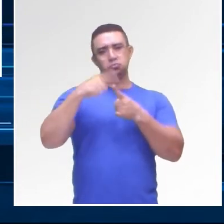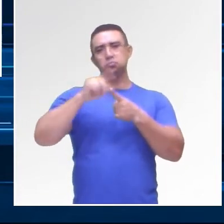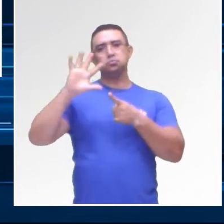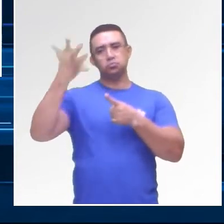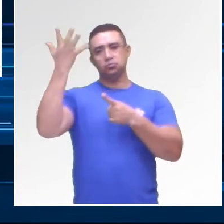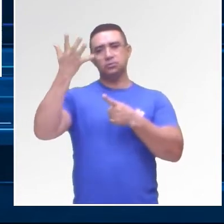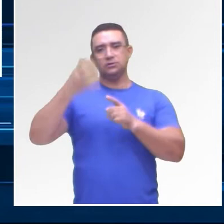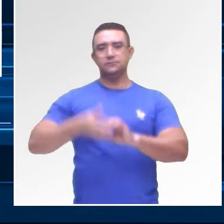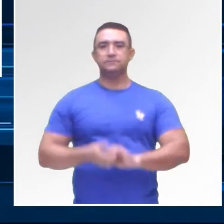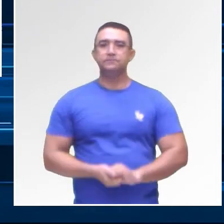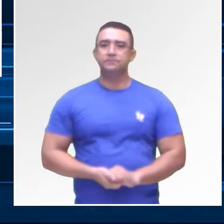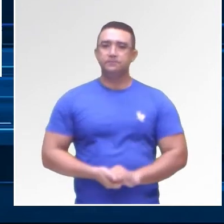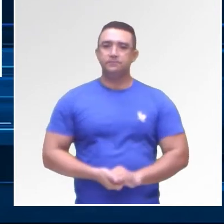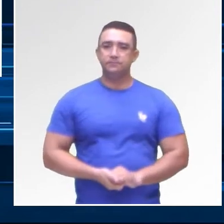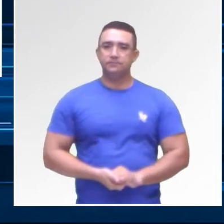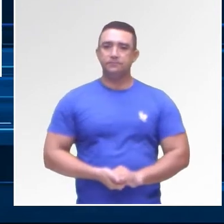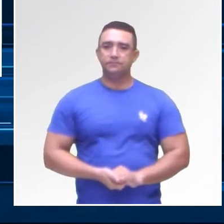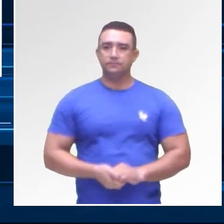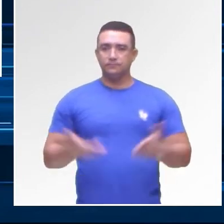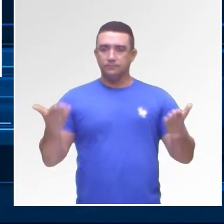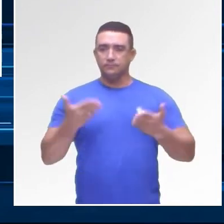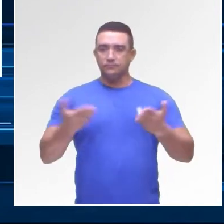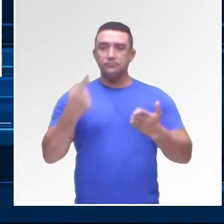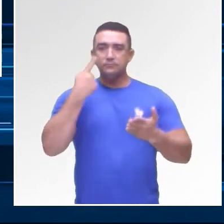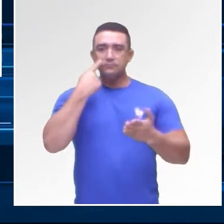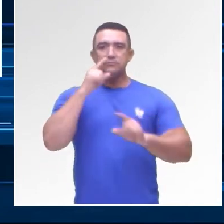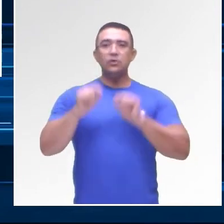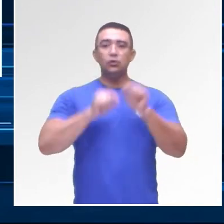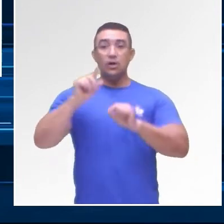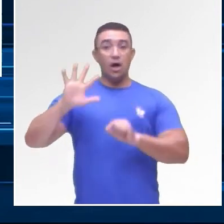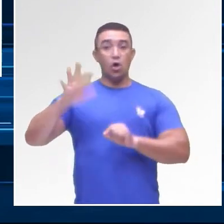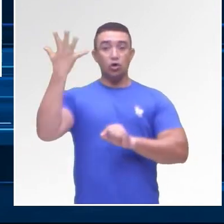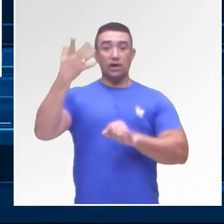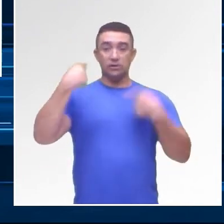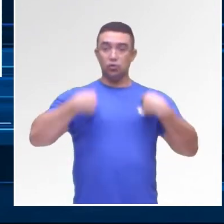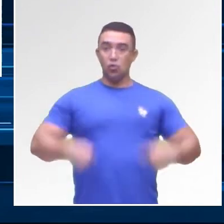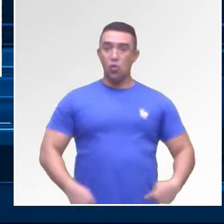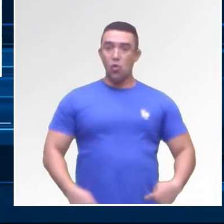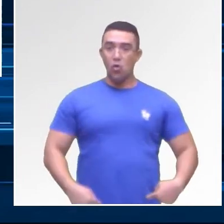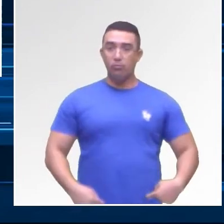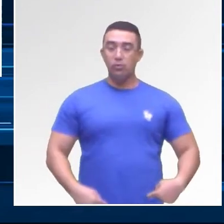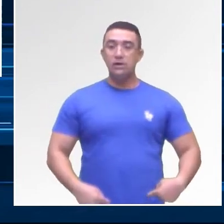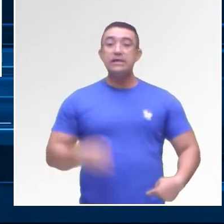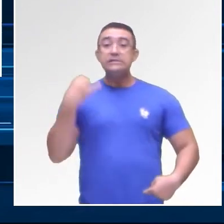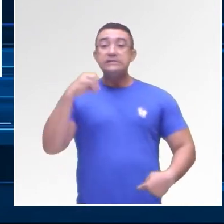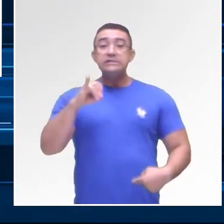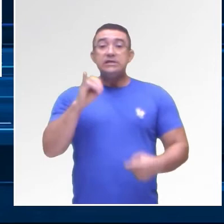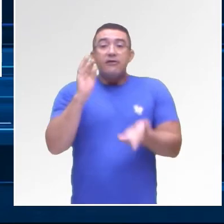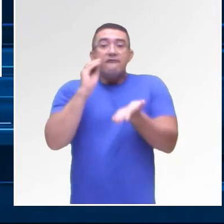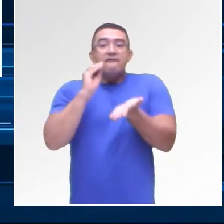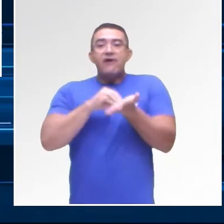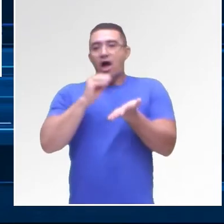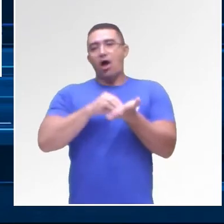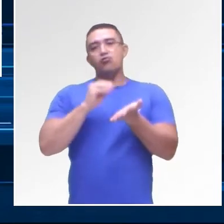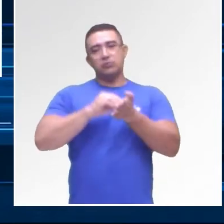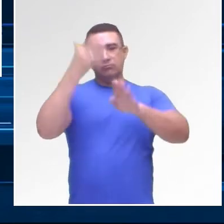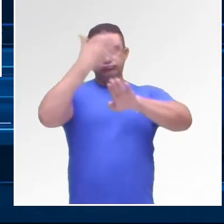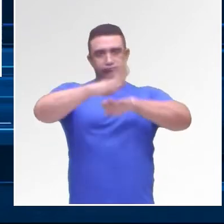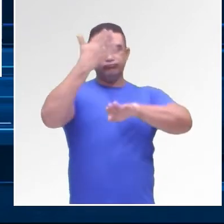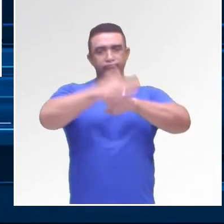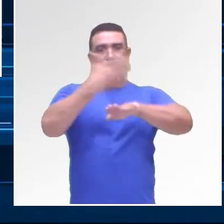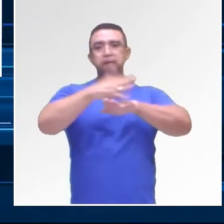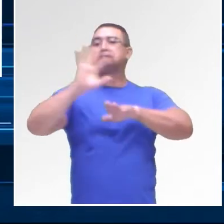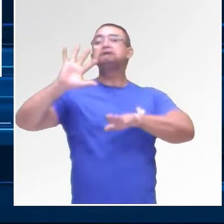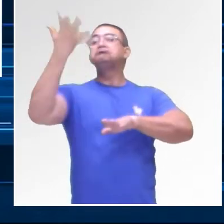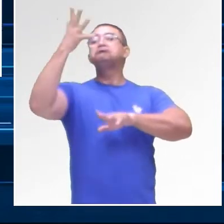nesse momento, nós vamos verificar o que acontece no nosso corpo com a falta de atividade física. E eu já lanço